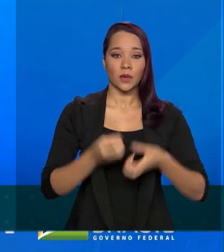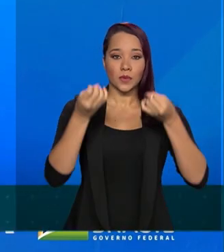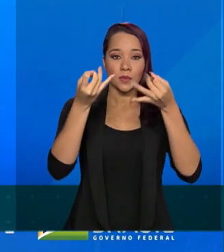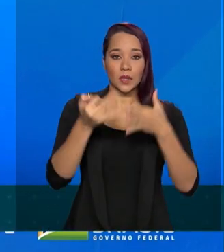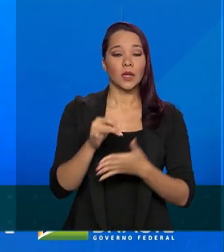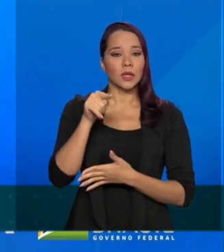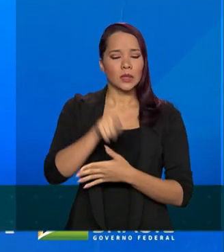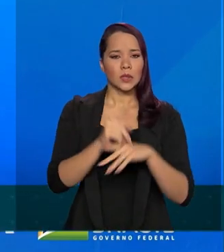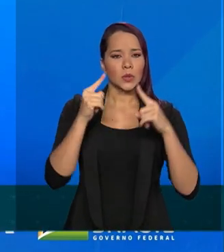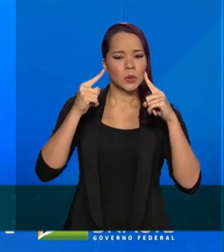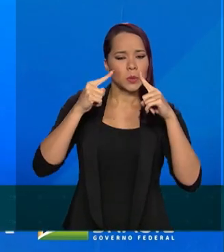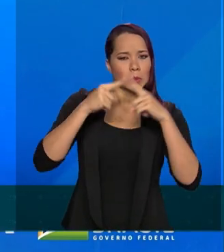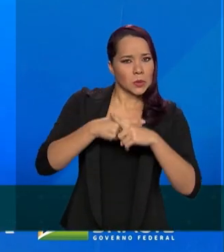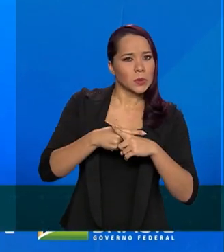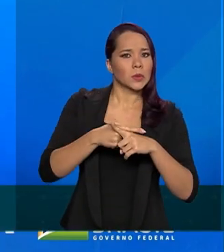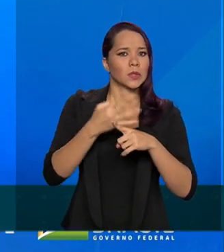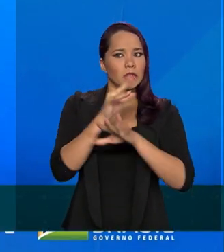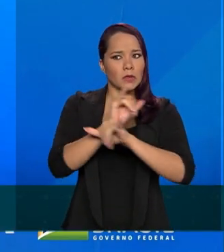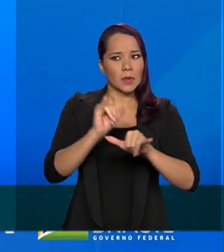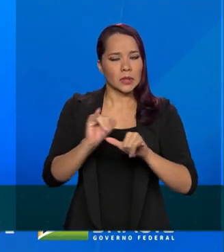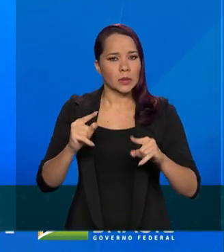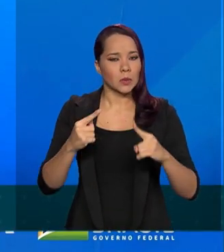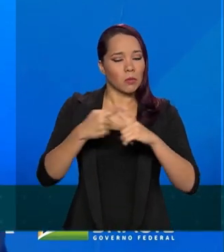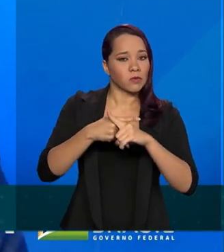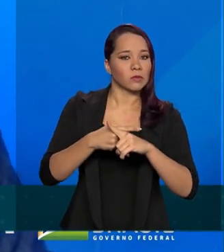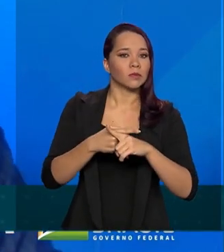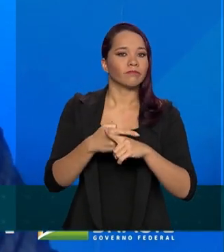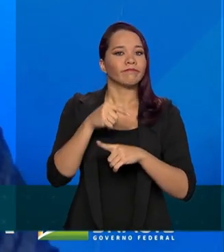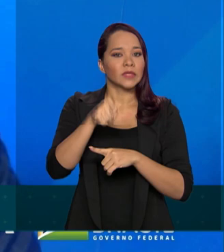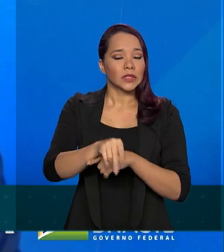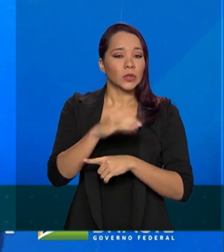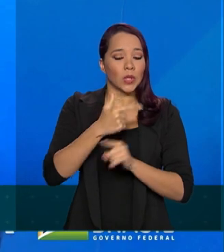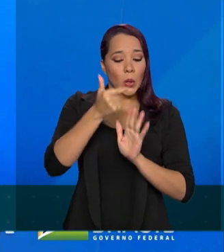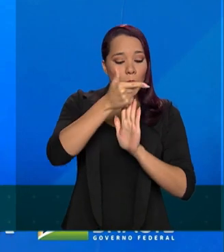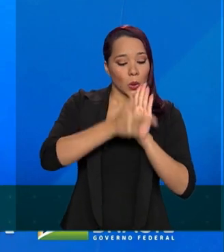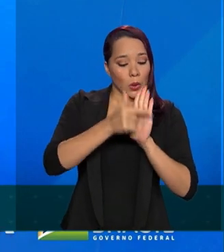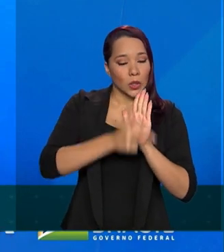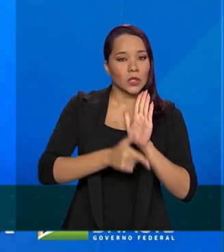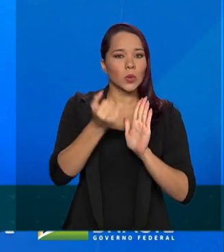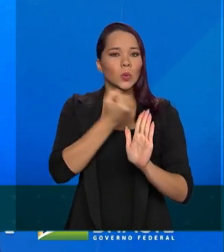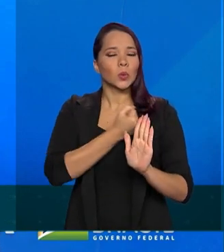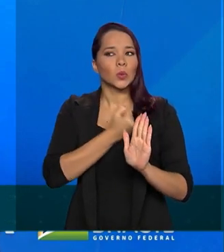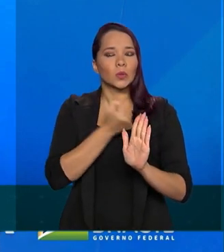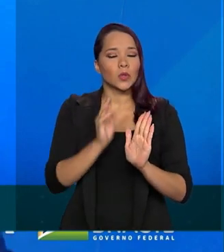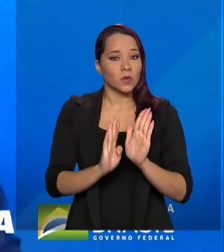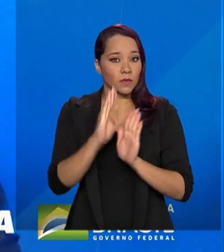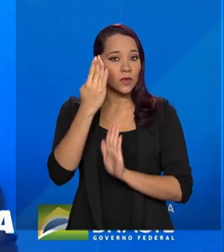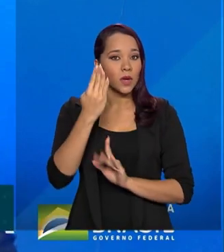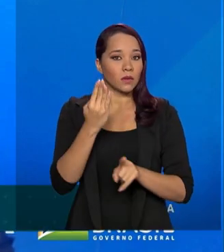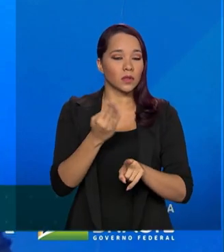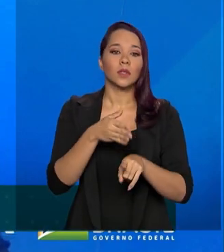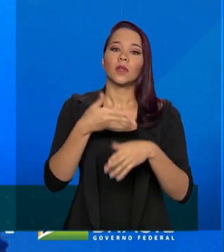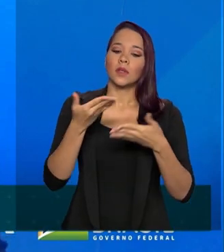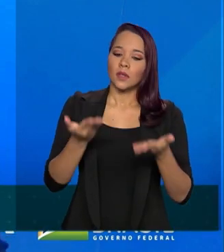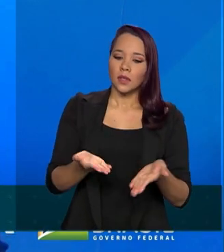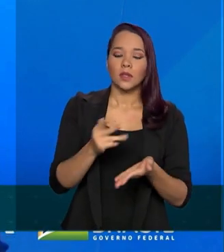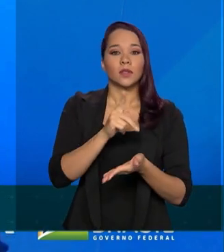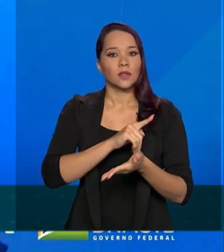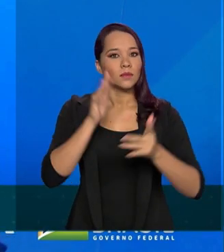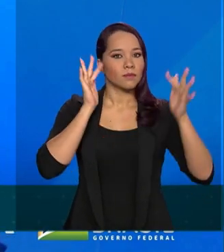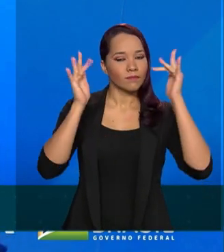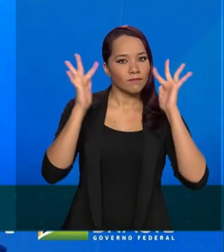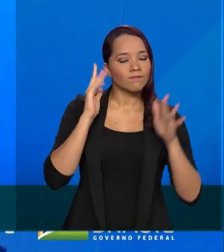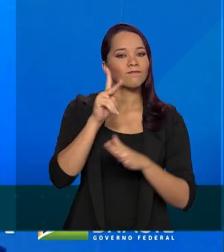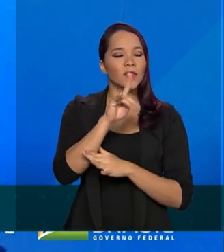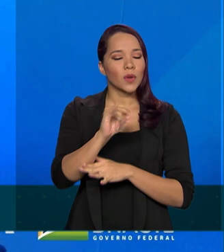de incongruência, sem que exista de uma maneira tão clara indícios de fraude, nós imaginamos